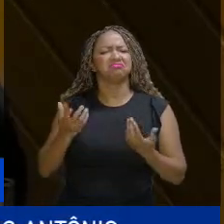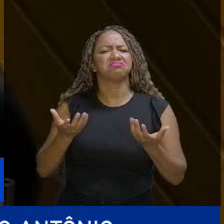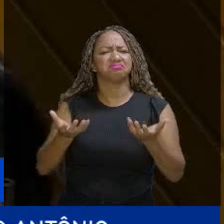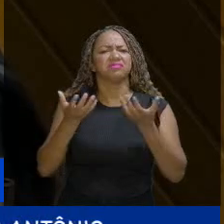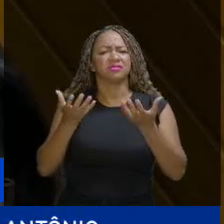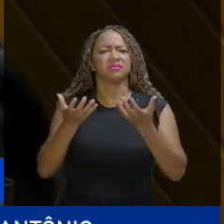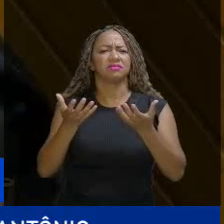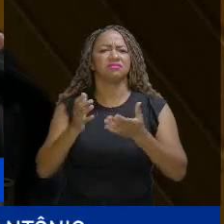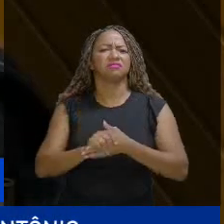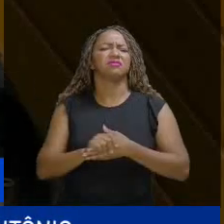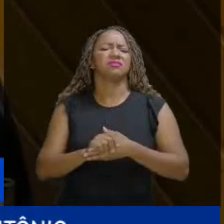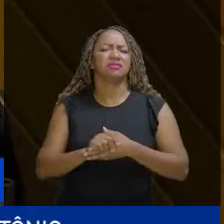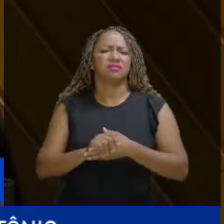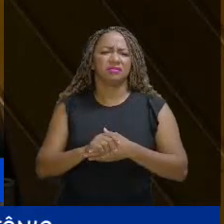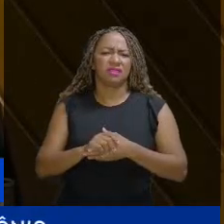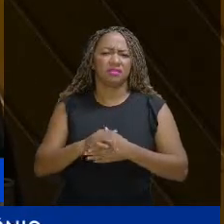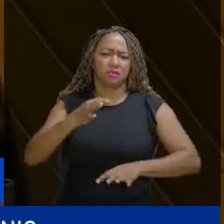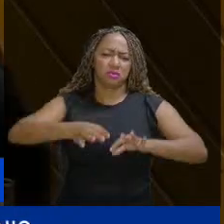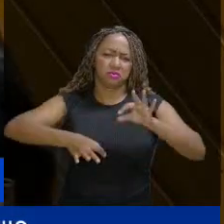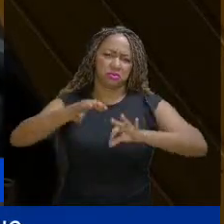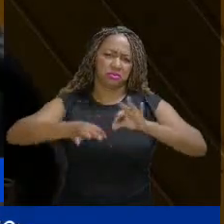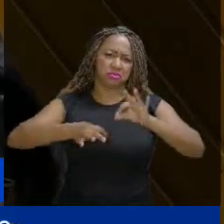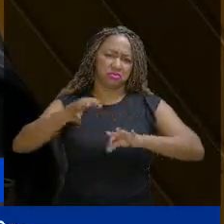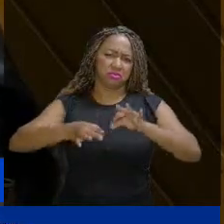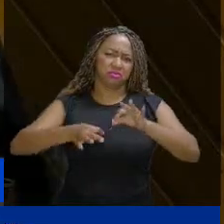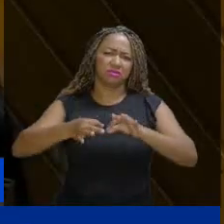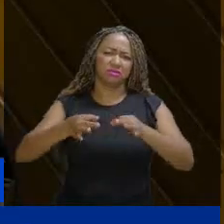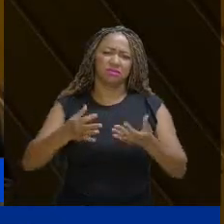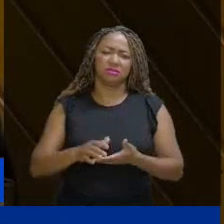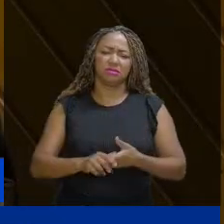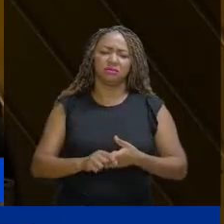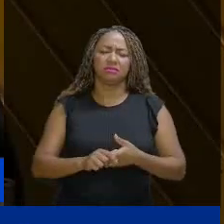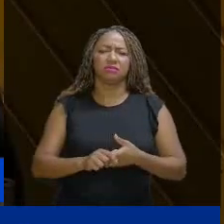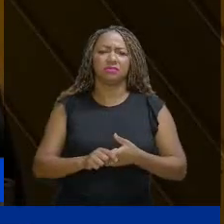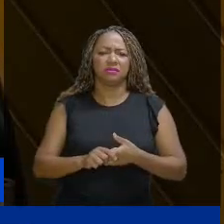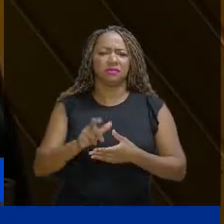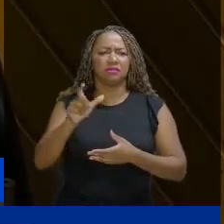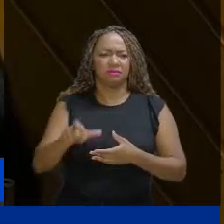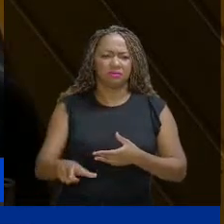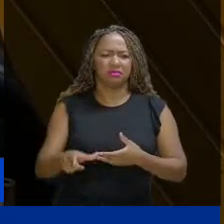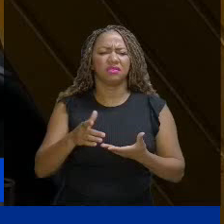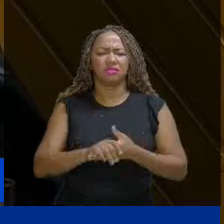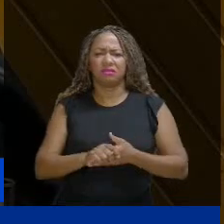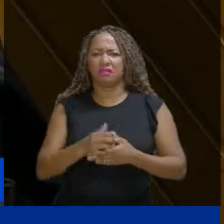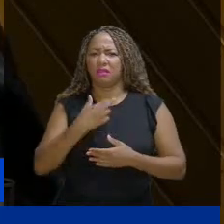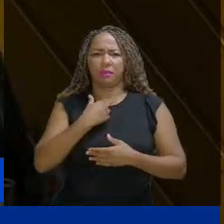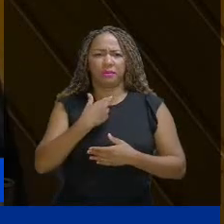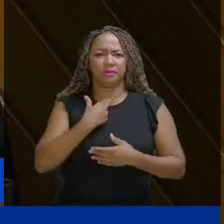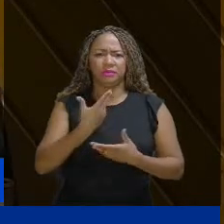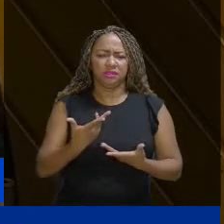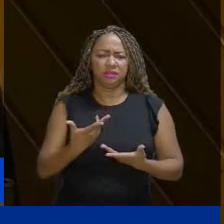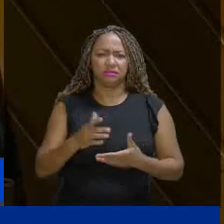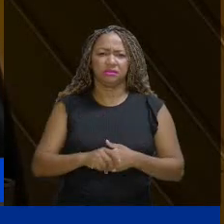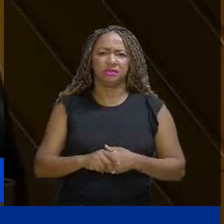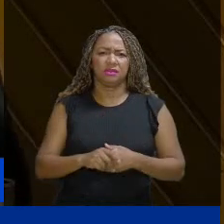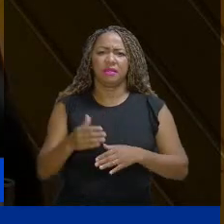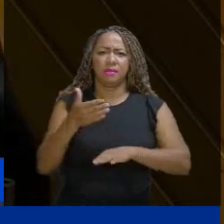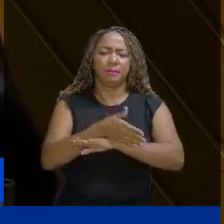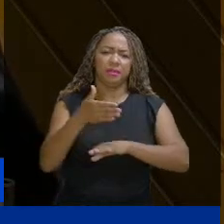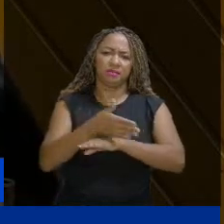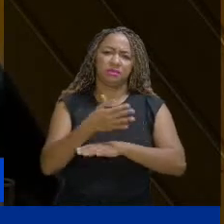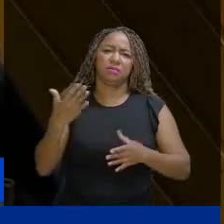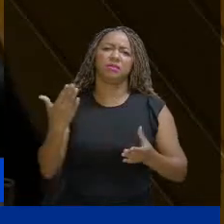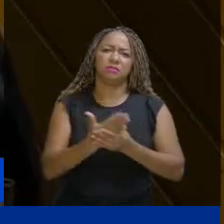já se estabeleceu então uma tendência do magistrado, como se ele fosse parcial não pudesse mais atuar